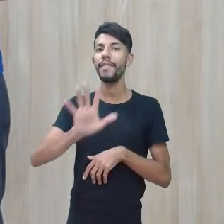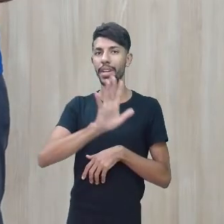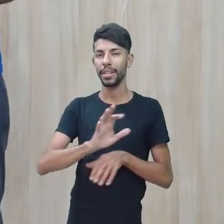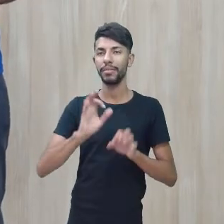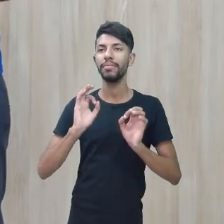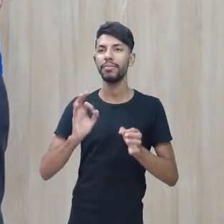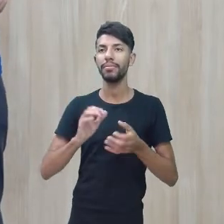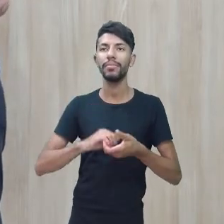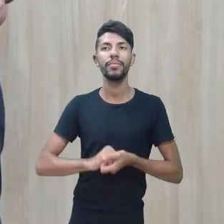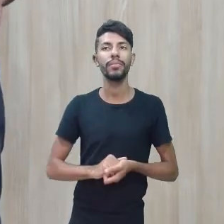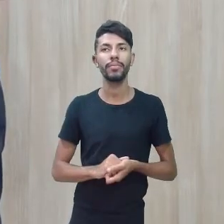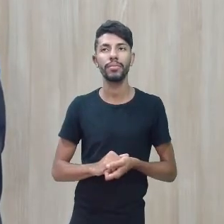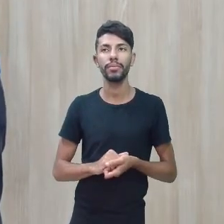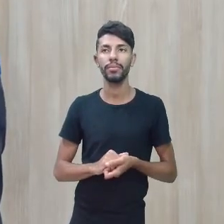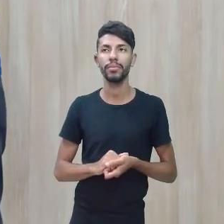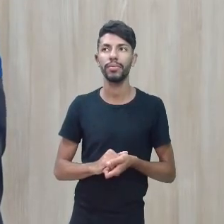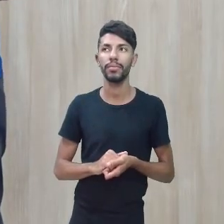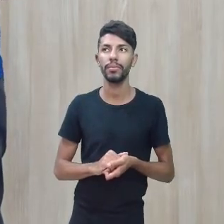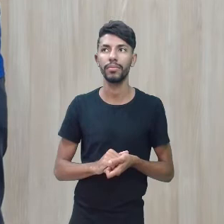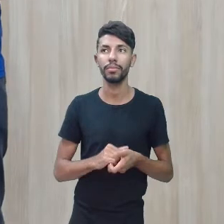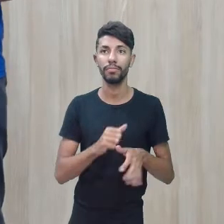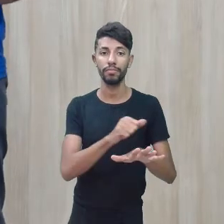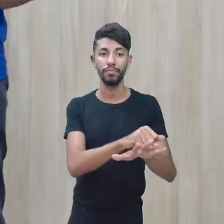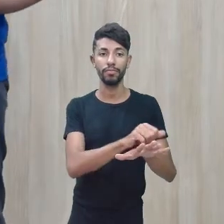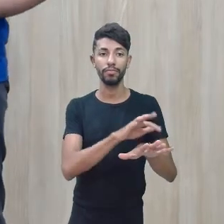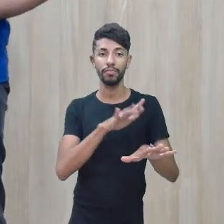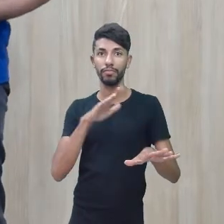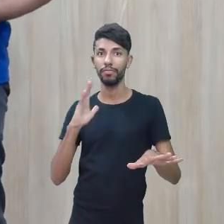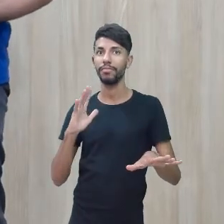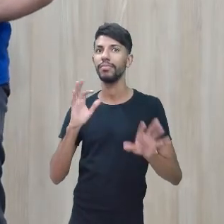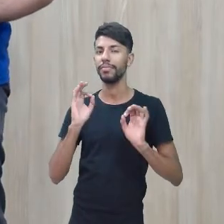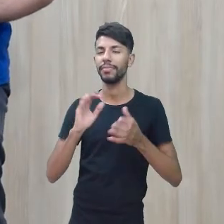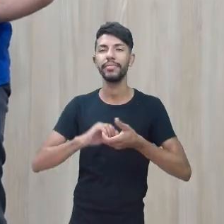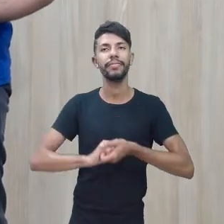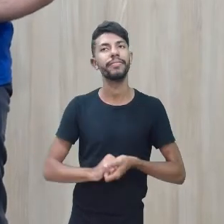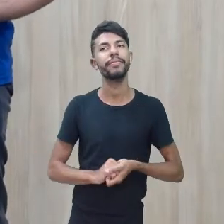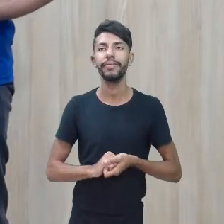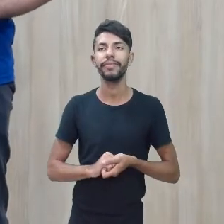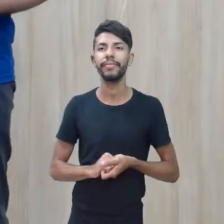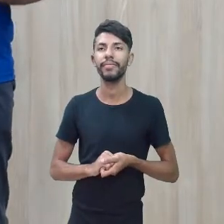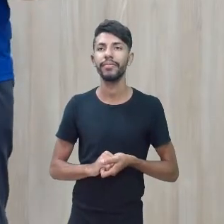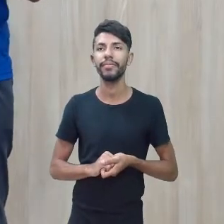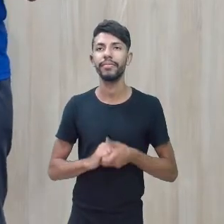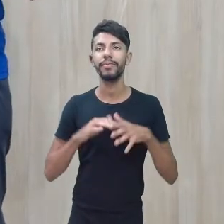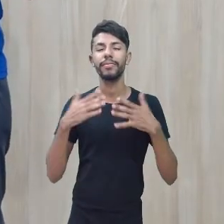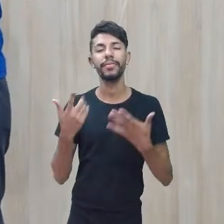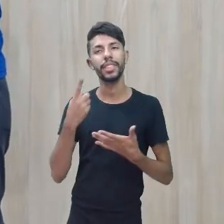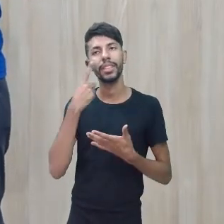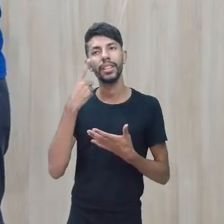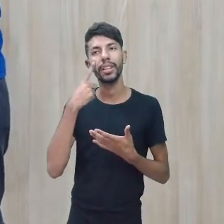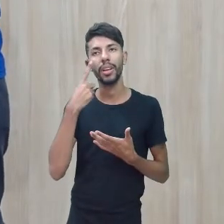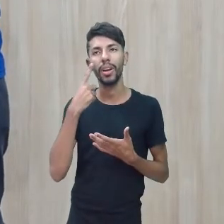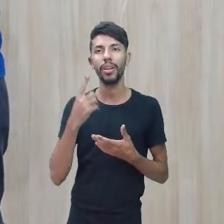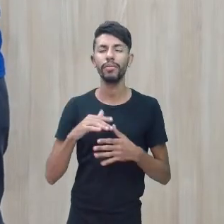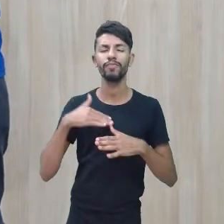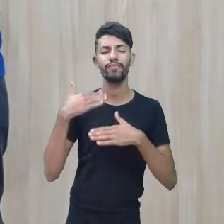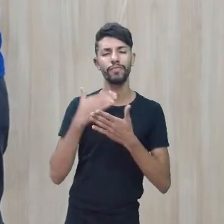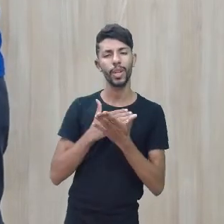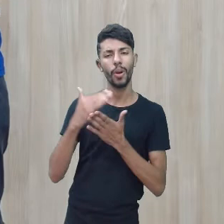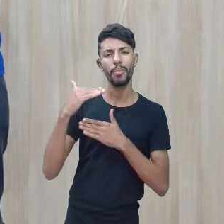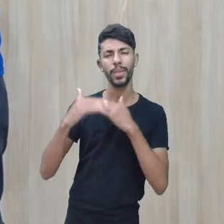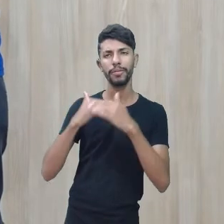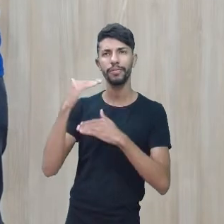gente? Bem, suavidade para todo mundo entender. Vamos lá, seguindo. Quando começa esse processo